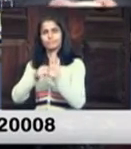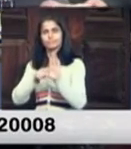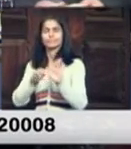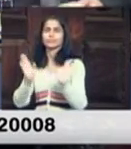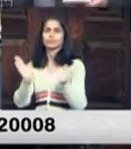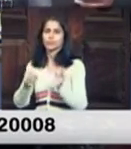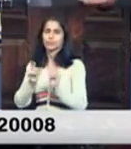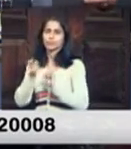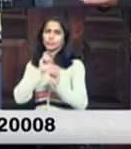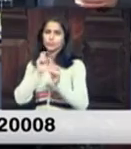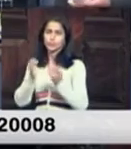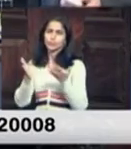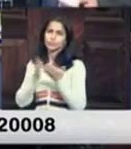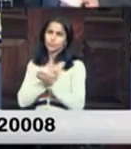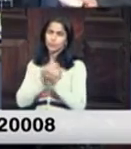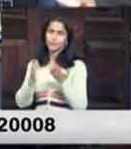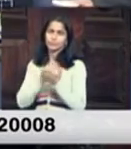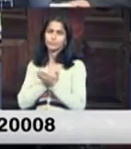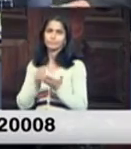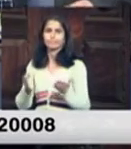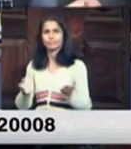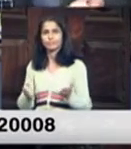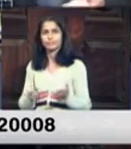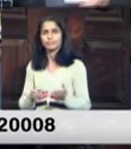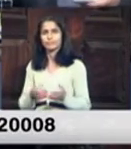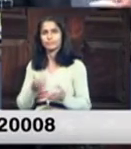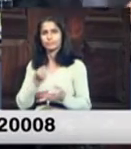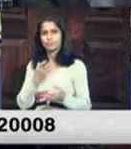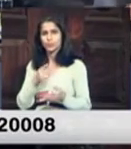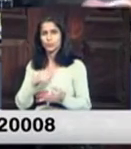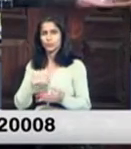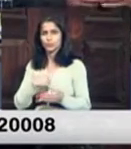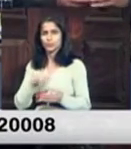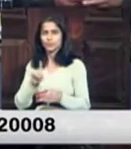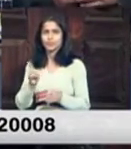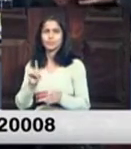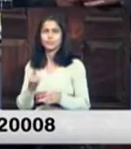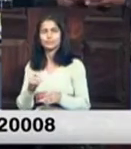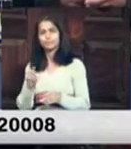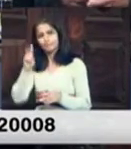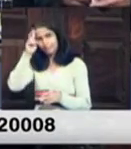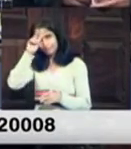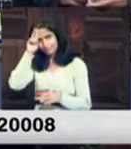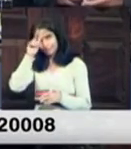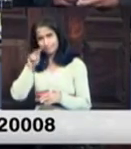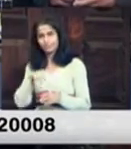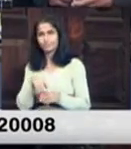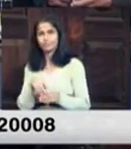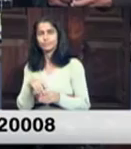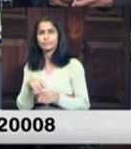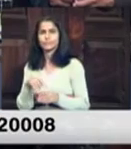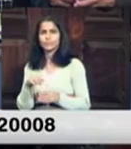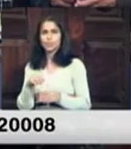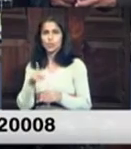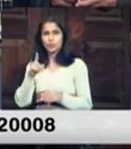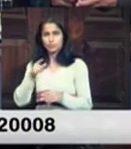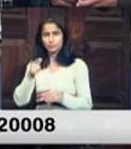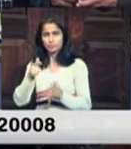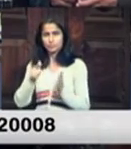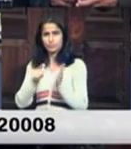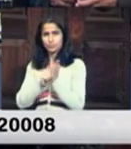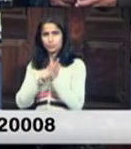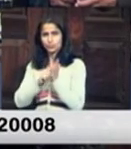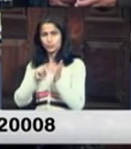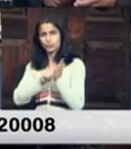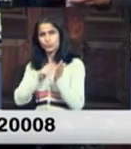algumas vezes. E esse não é um bom caminho. Eu lembro de um artigo que ele escreveu, tem 10, 12 dias no Jornal